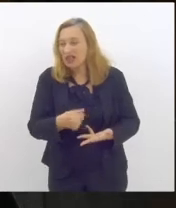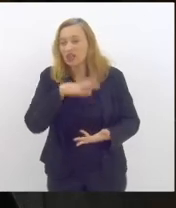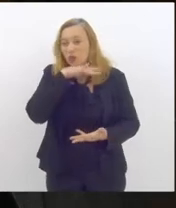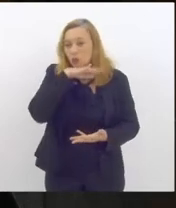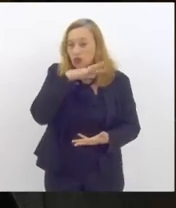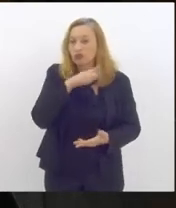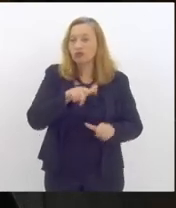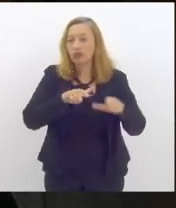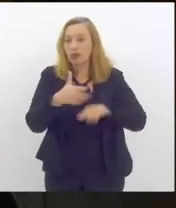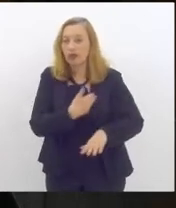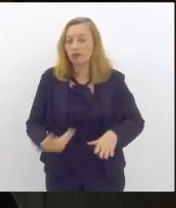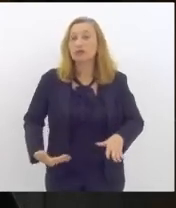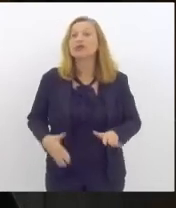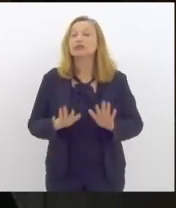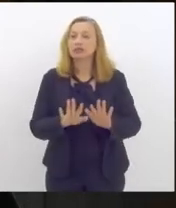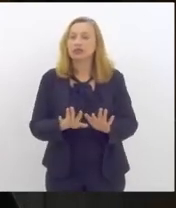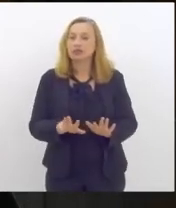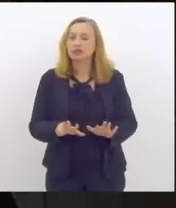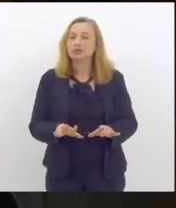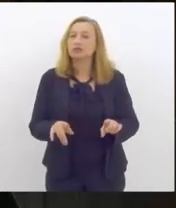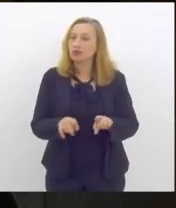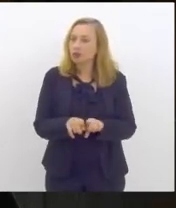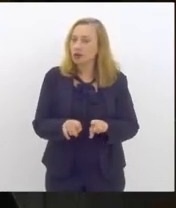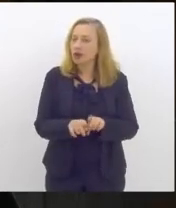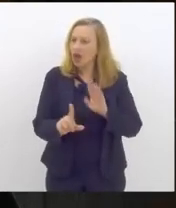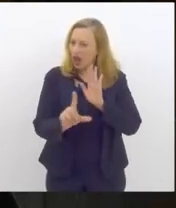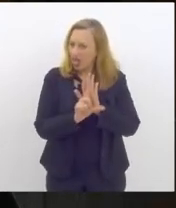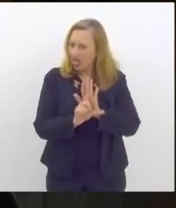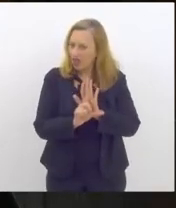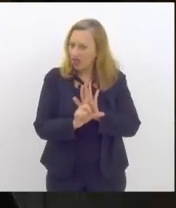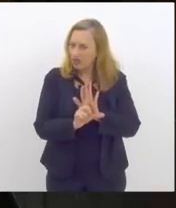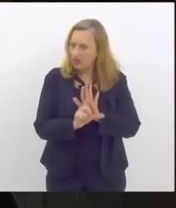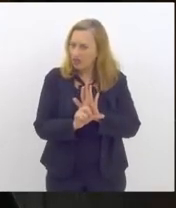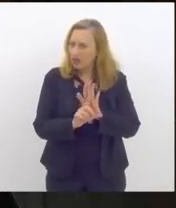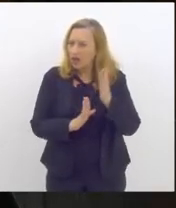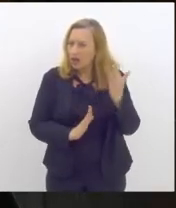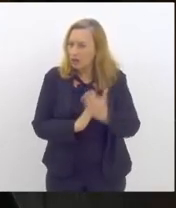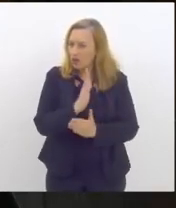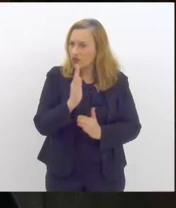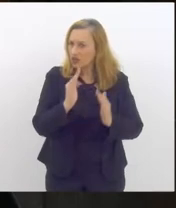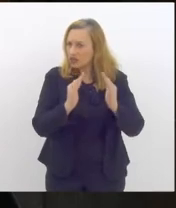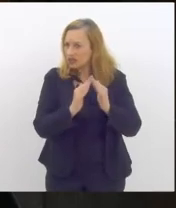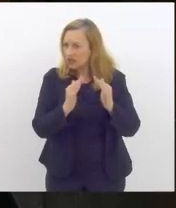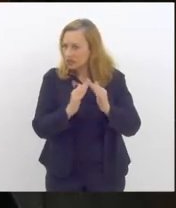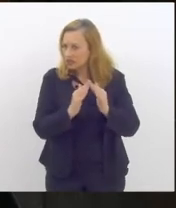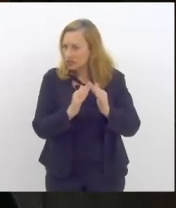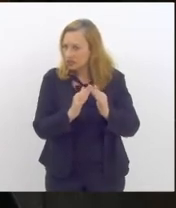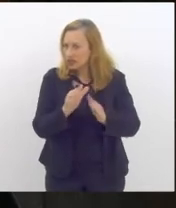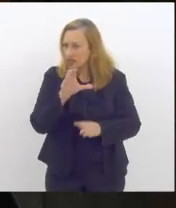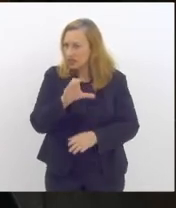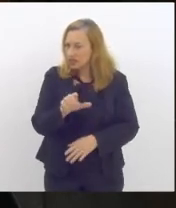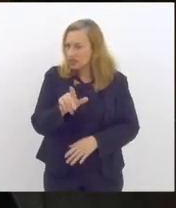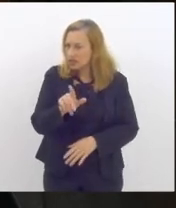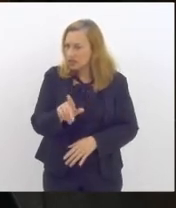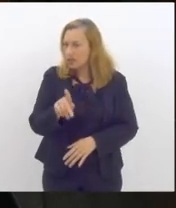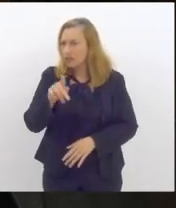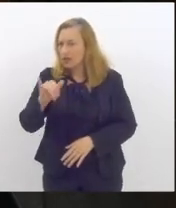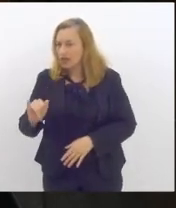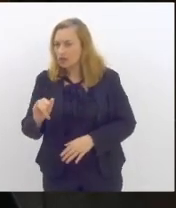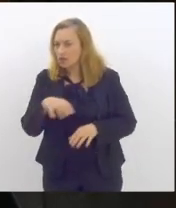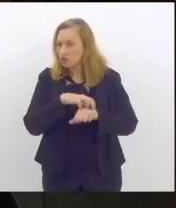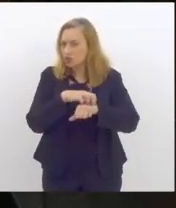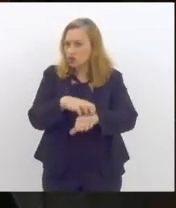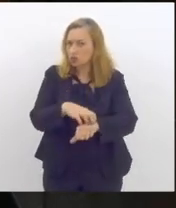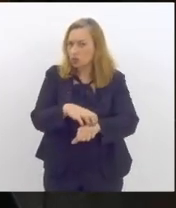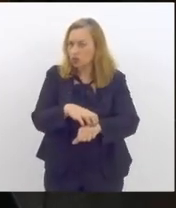públicos aliás sequer a lei se aprovada nessa casa fruto da CPI dos transportes